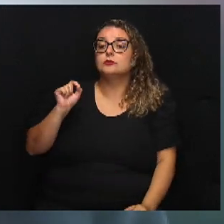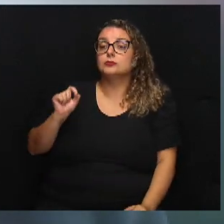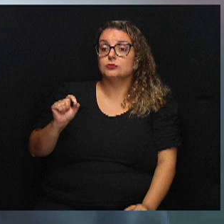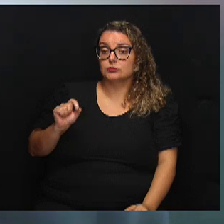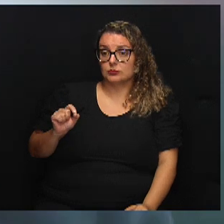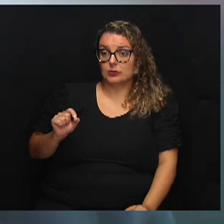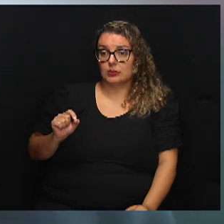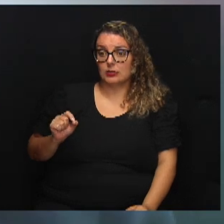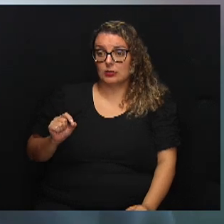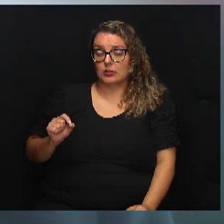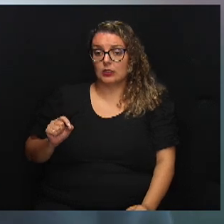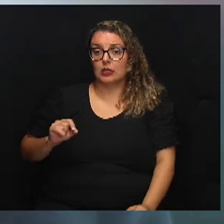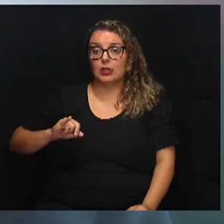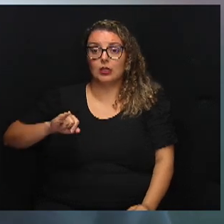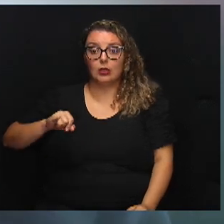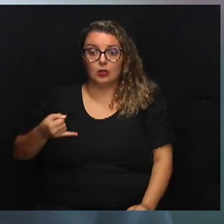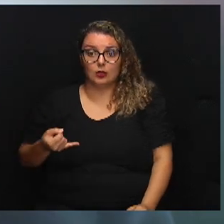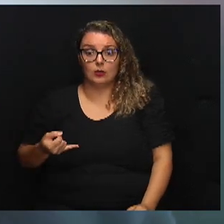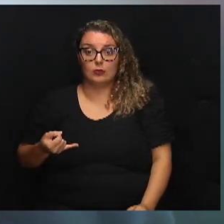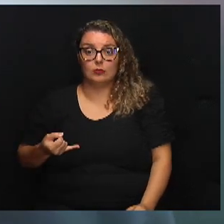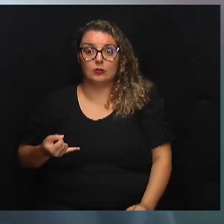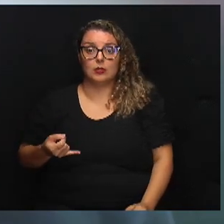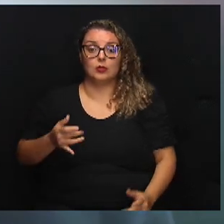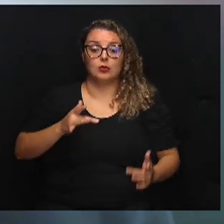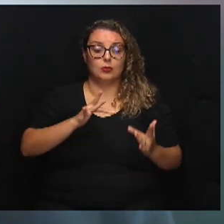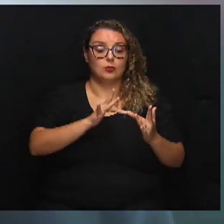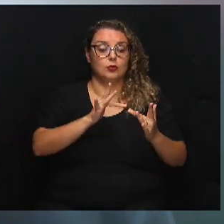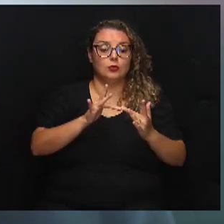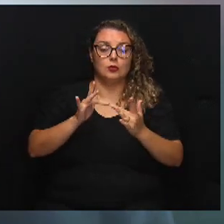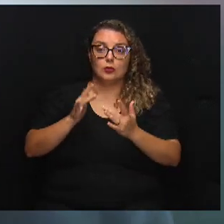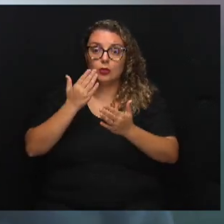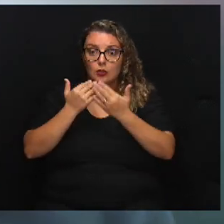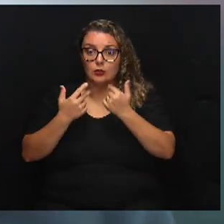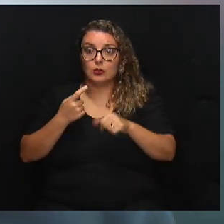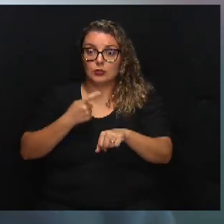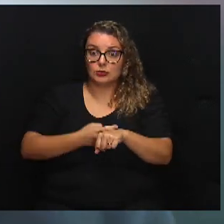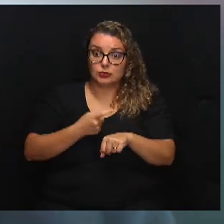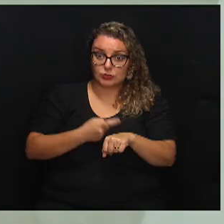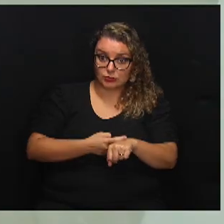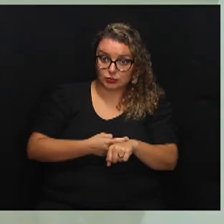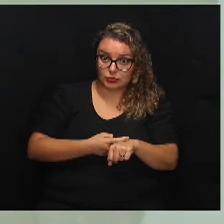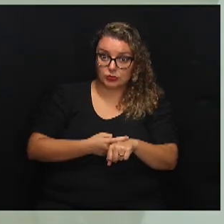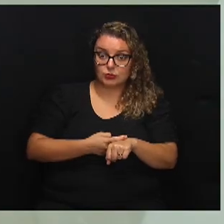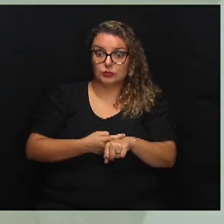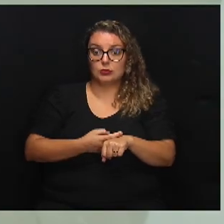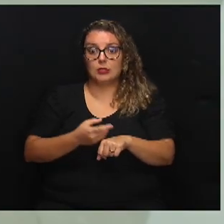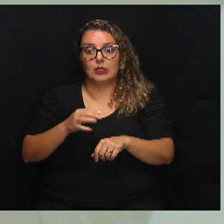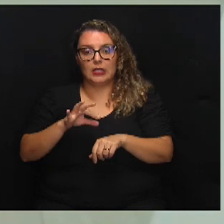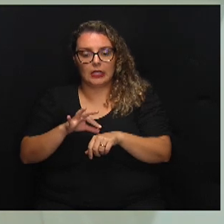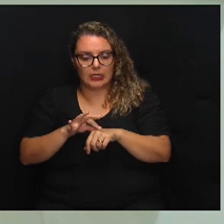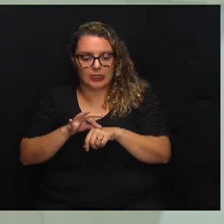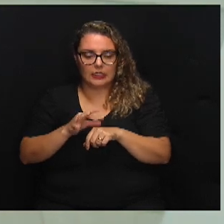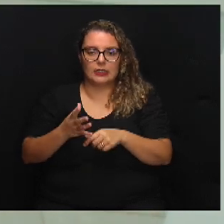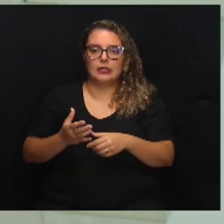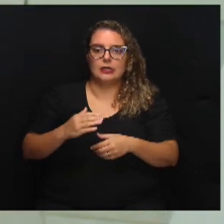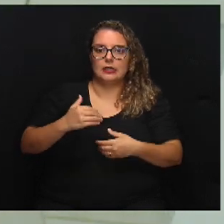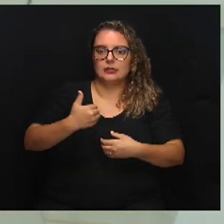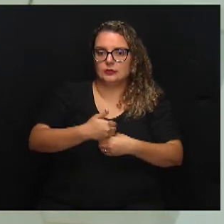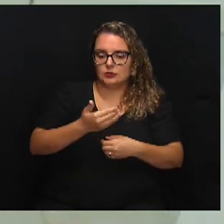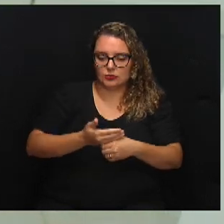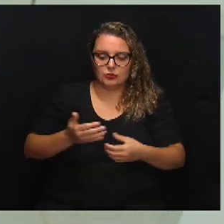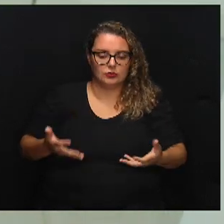a oportunidade de você entrar em contato com os alimentos sólidos, carne, verduras,